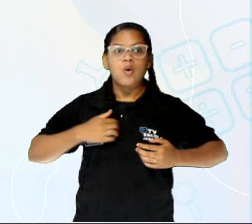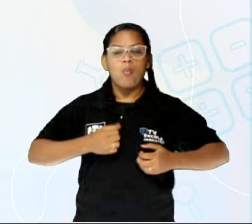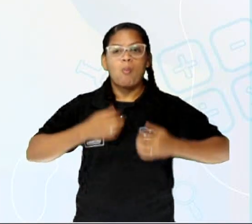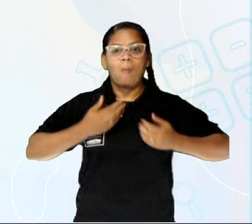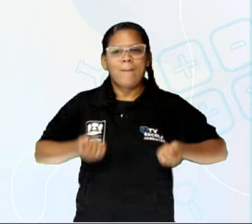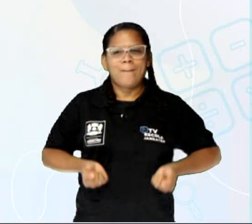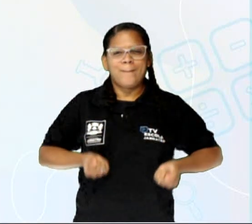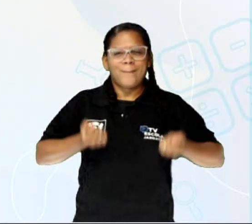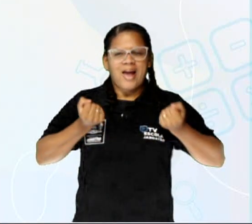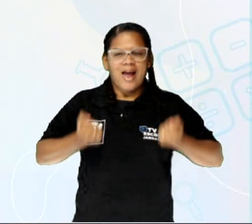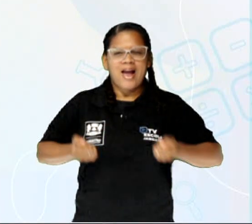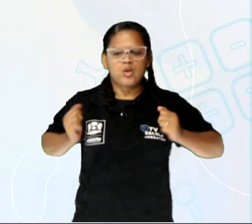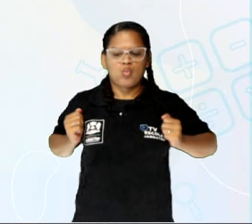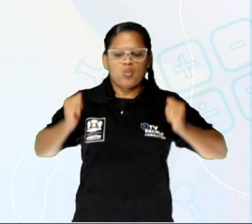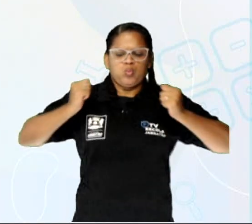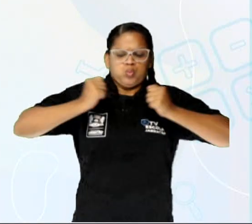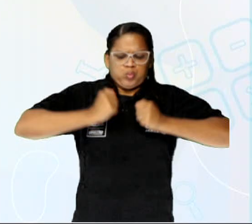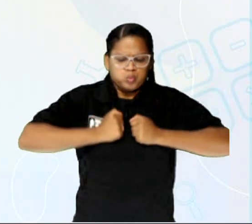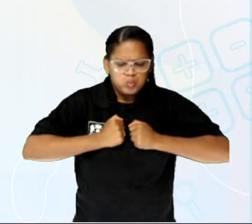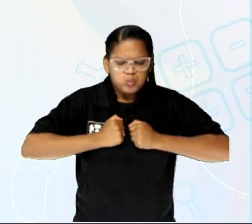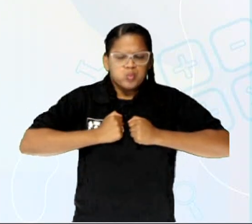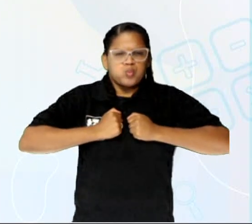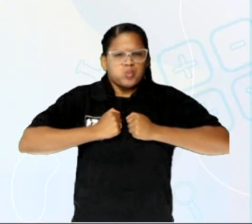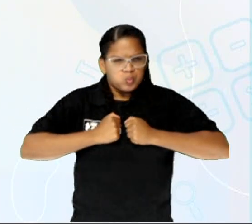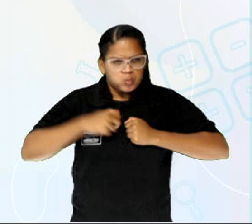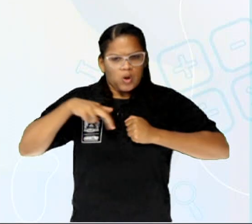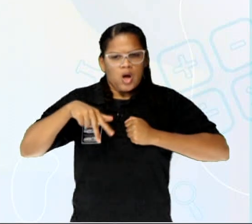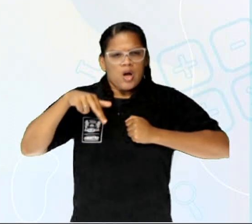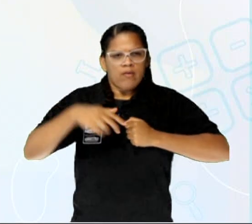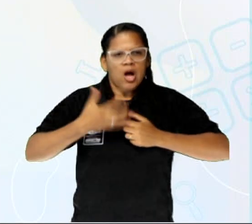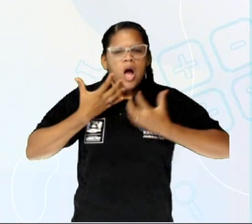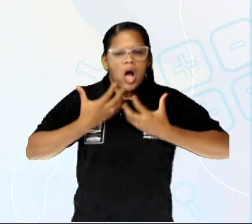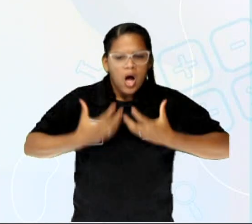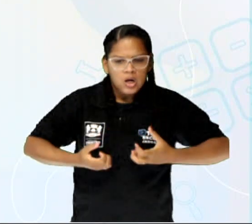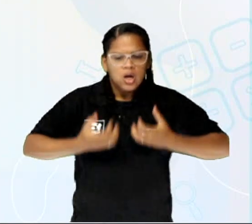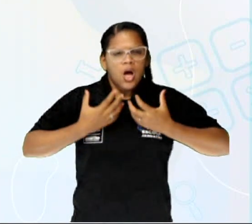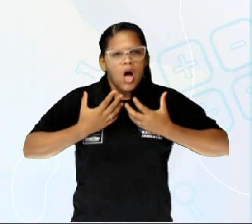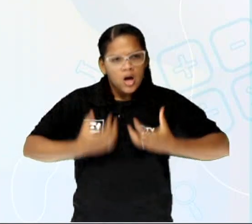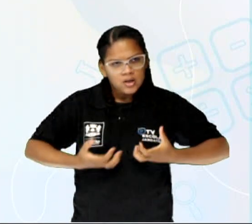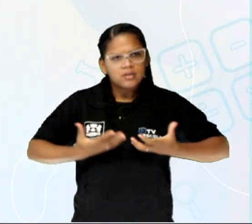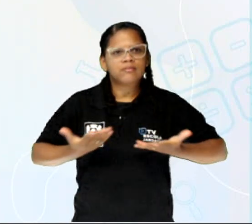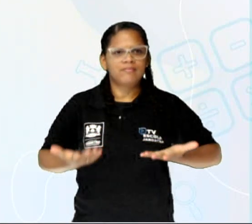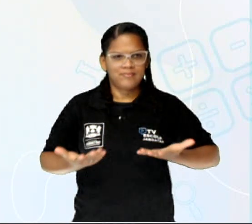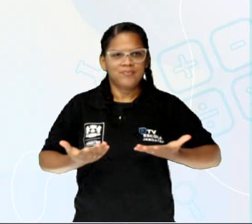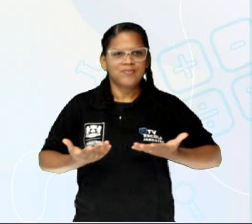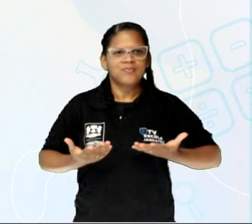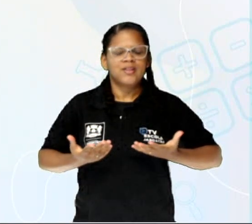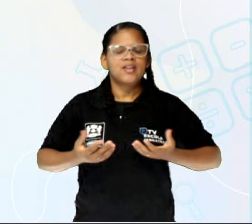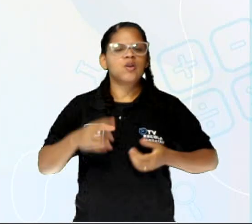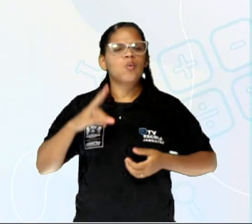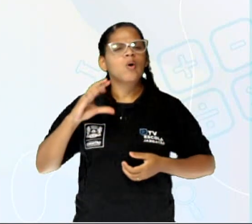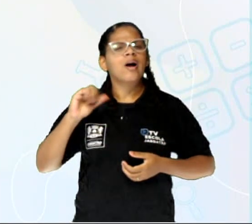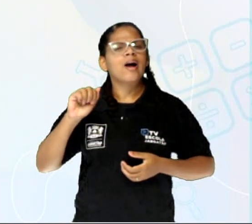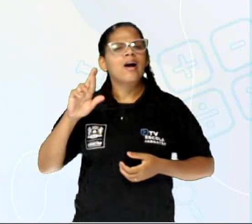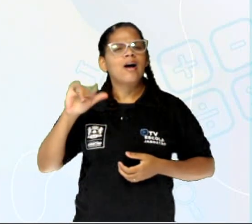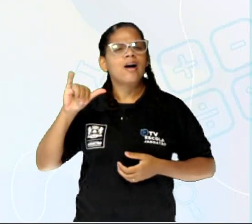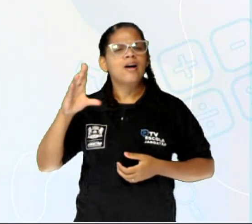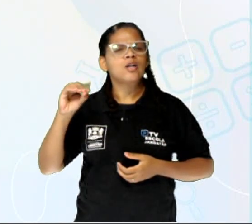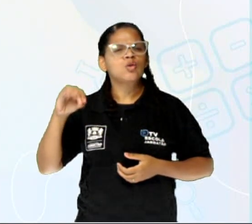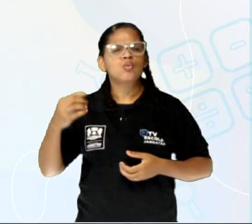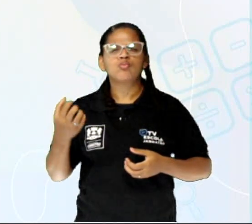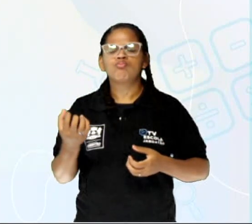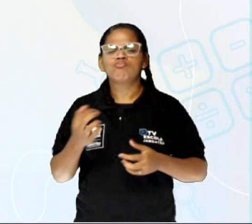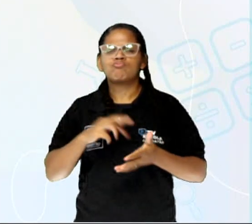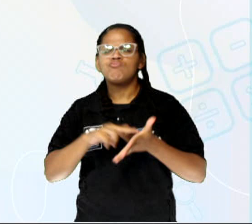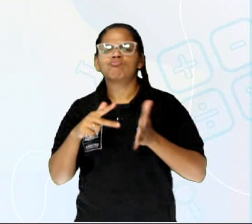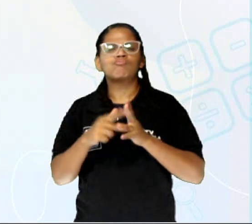aí está com peso para que eles possam desgastar mais e ficarem mais cansados. E o que seria o cardio, né? Esse condicionamento metabólico